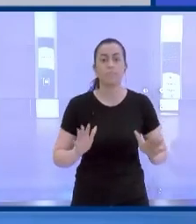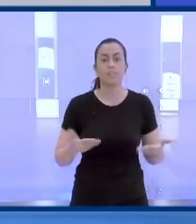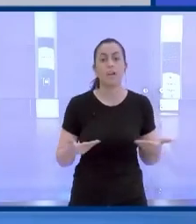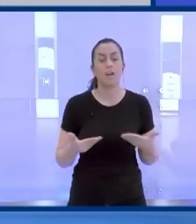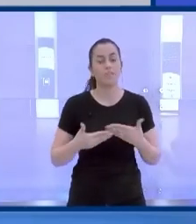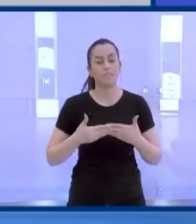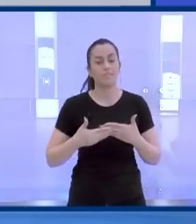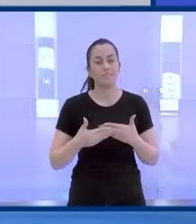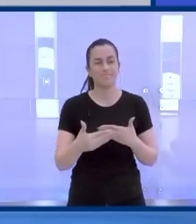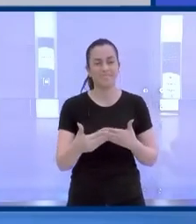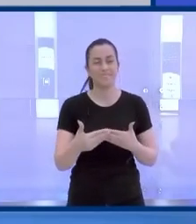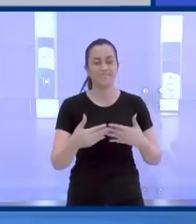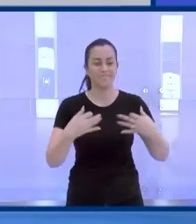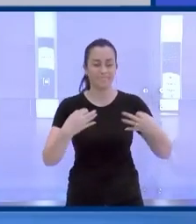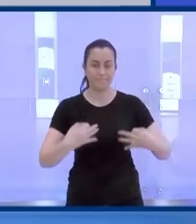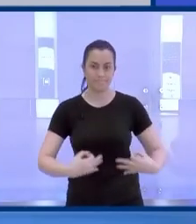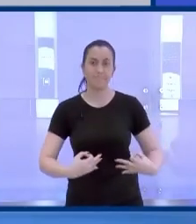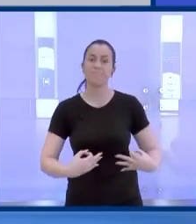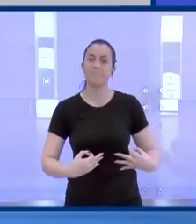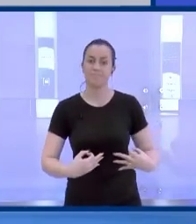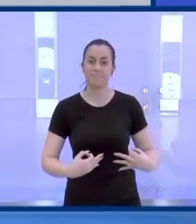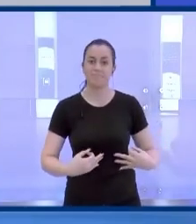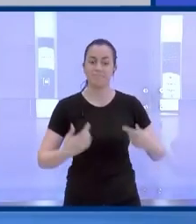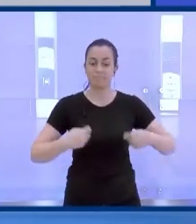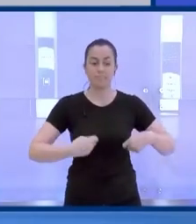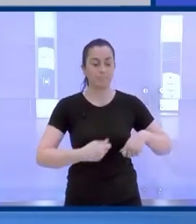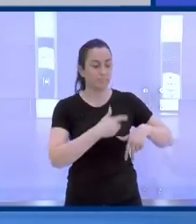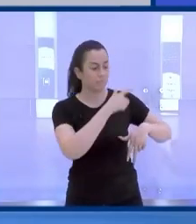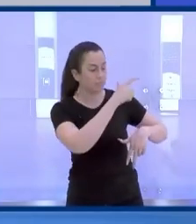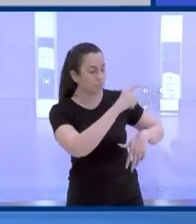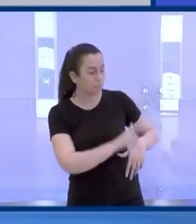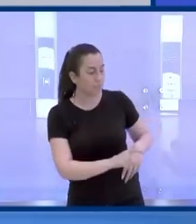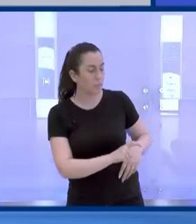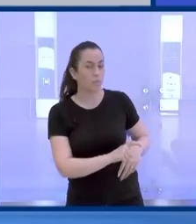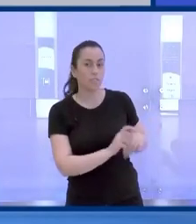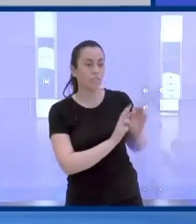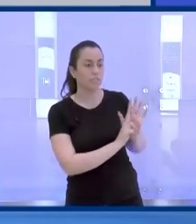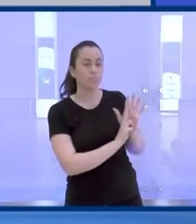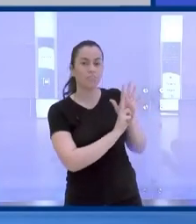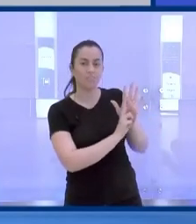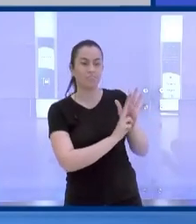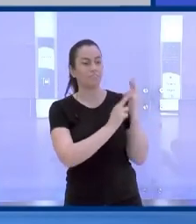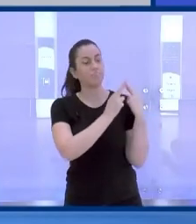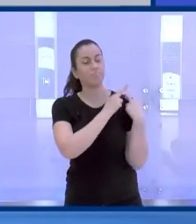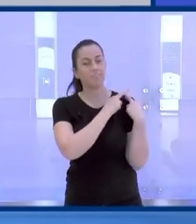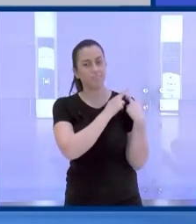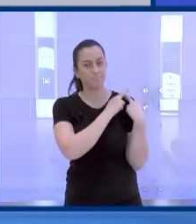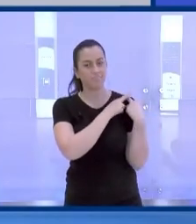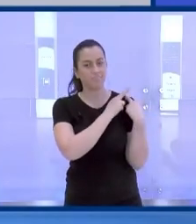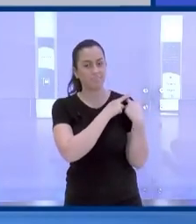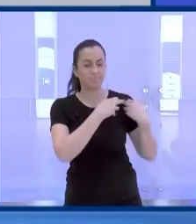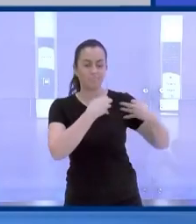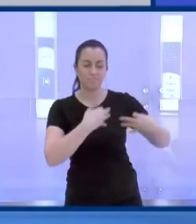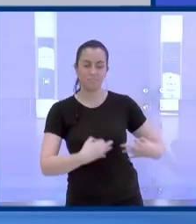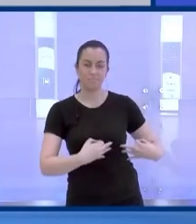passamos a ser vistos como modelo de responsabilidade fiscal e